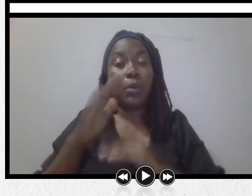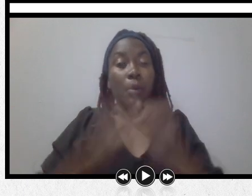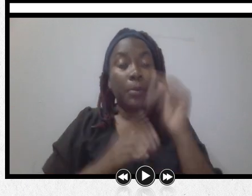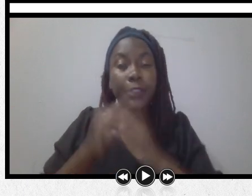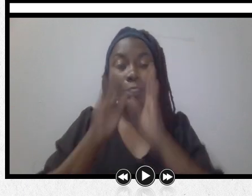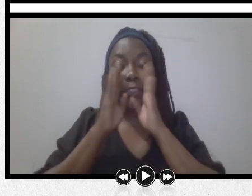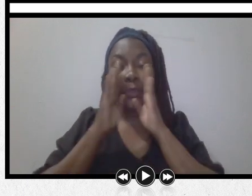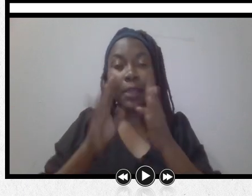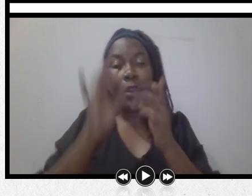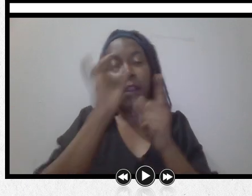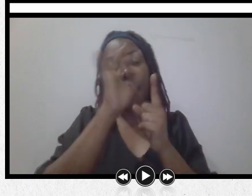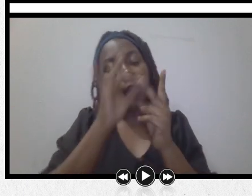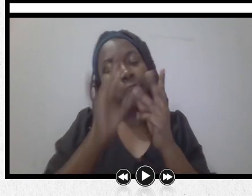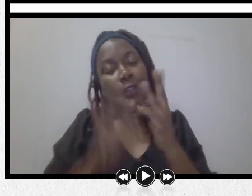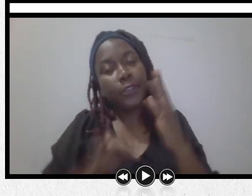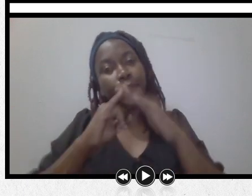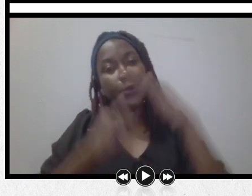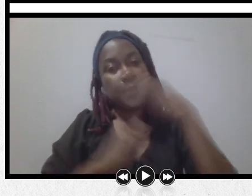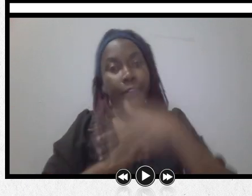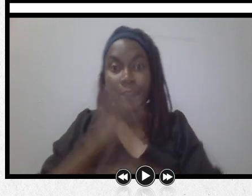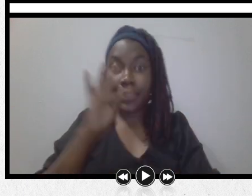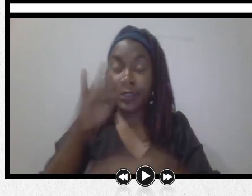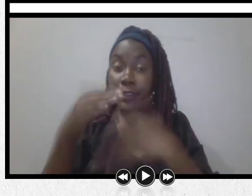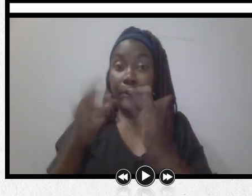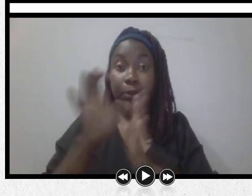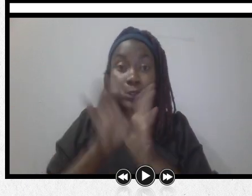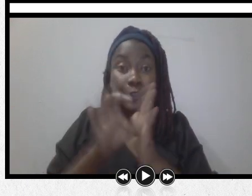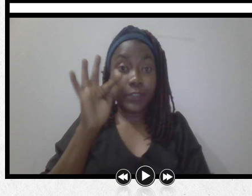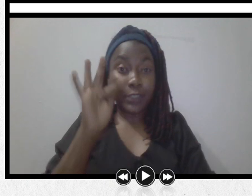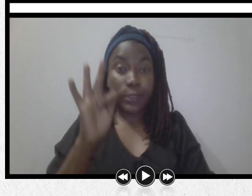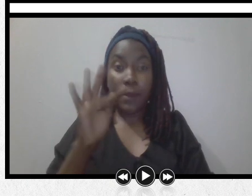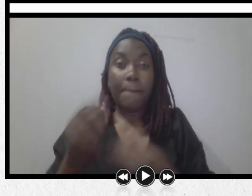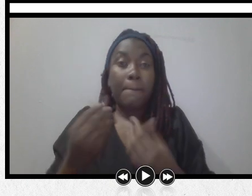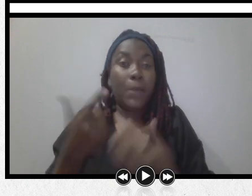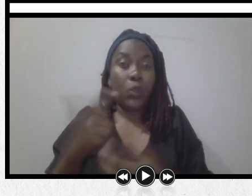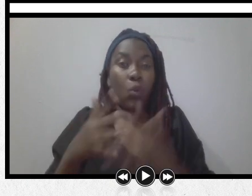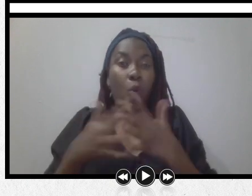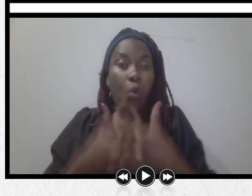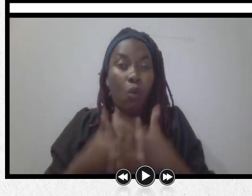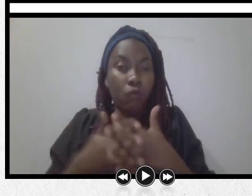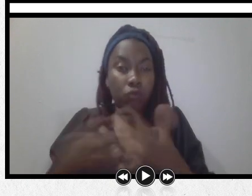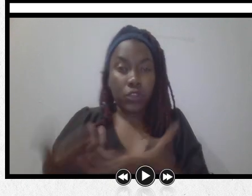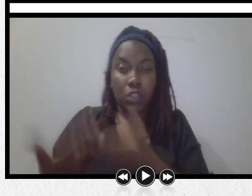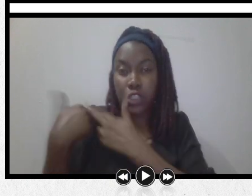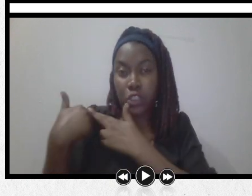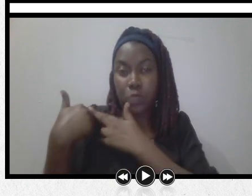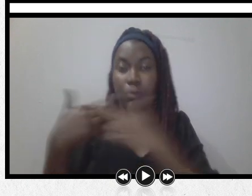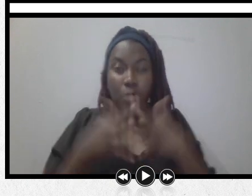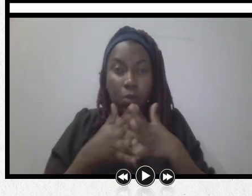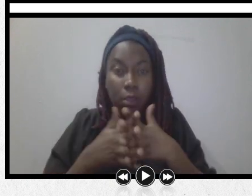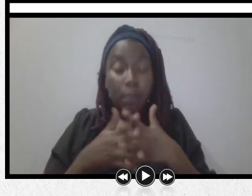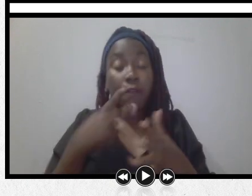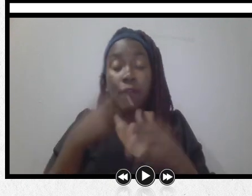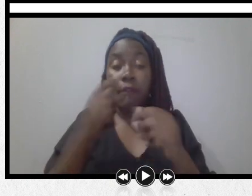cada um desses entes da federação. Então, a Constituição Federal, para que não houvesse uma confusão de responsabilidades, ela fala